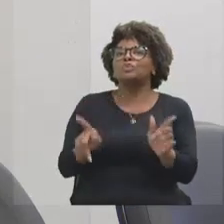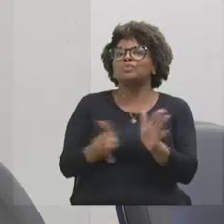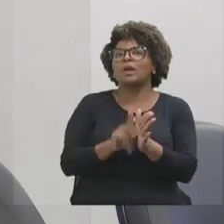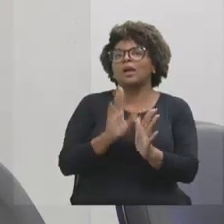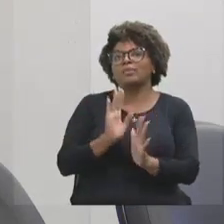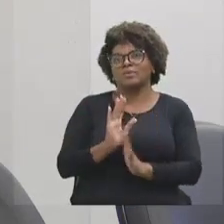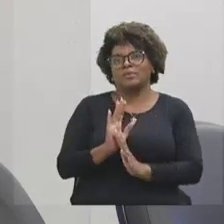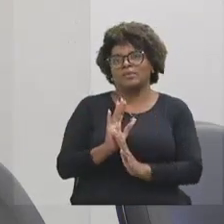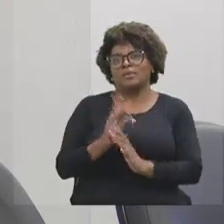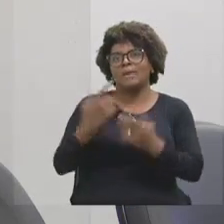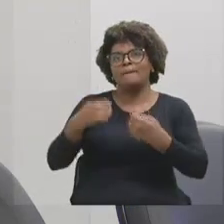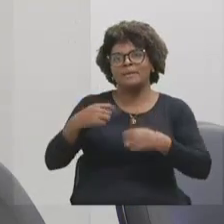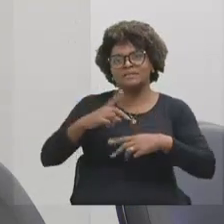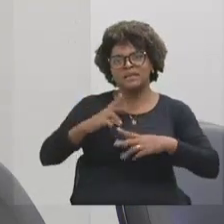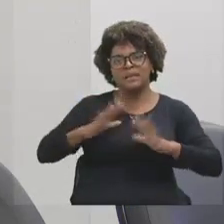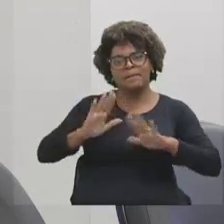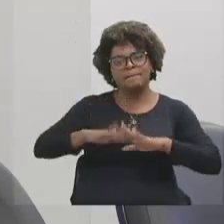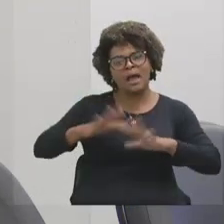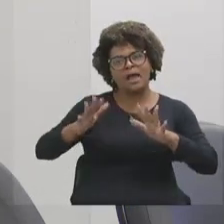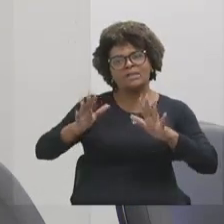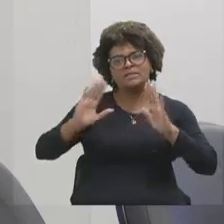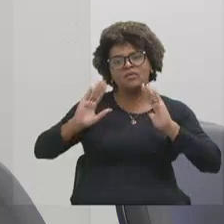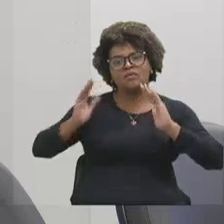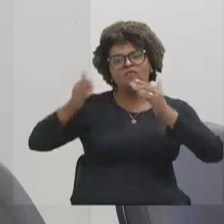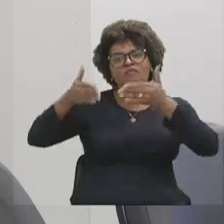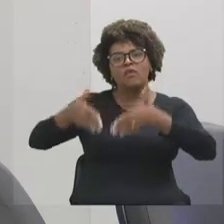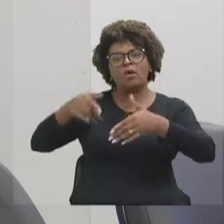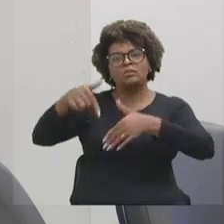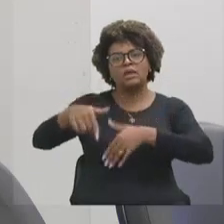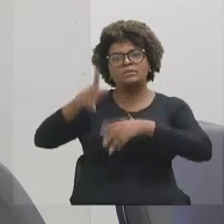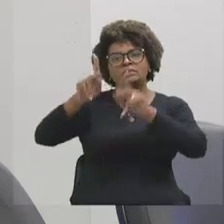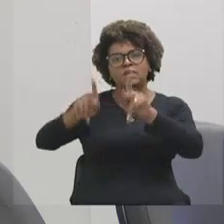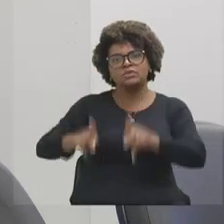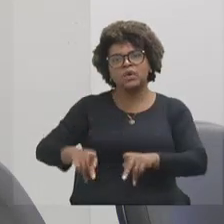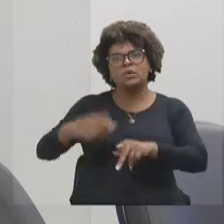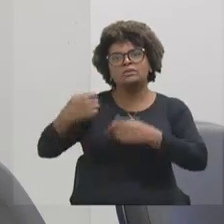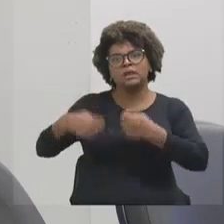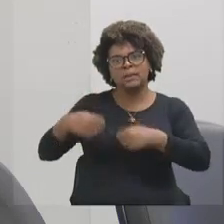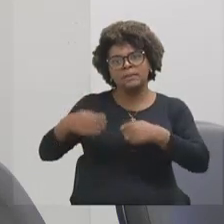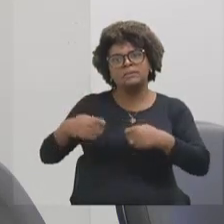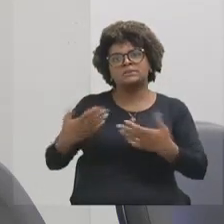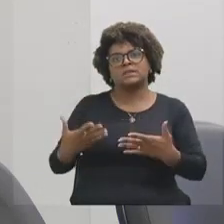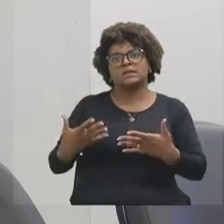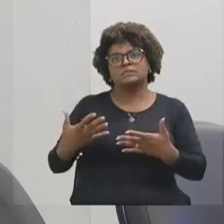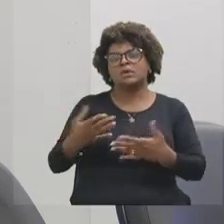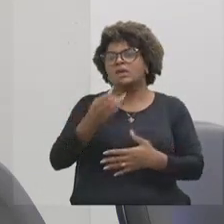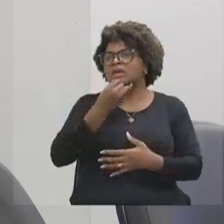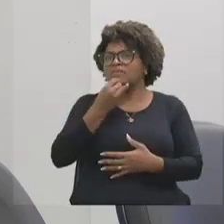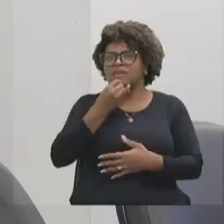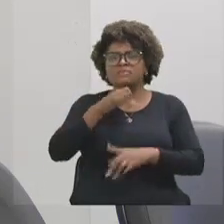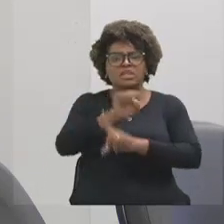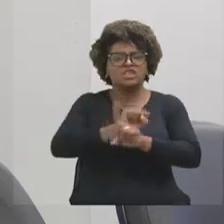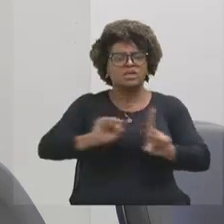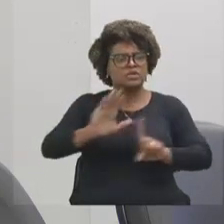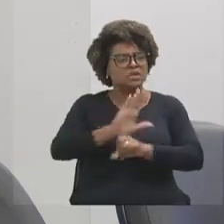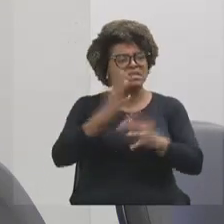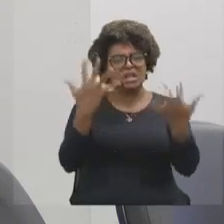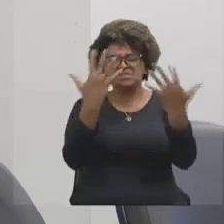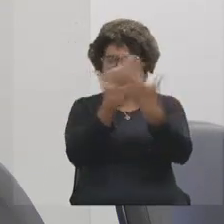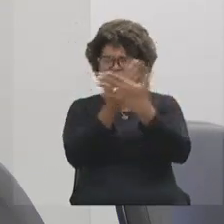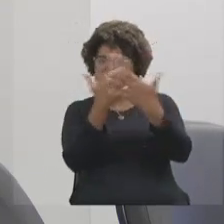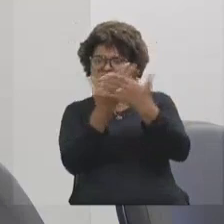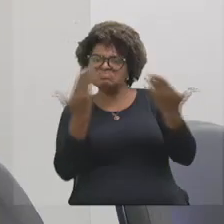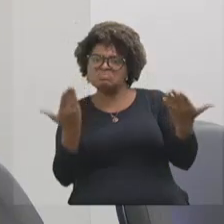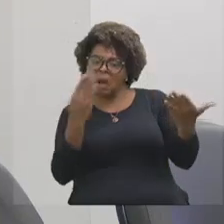a gente precisa de um olhar mais voltado para essas pessoas que muitas vezes são invisíveis para a sociedade também para o estado mas